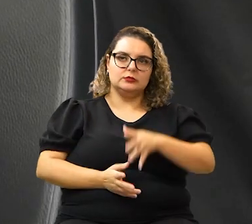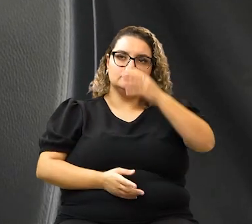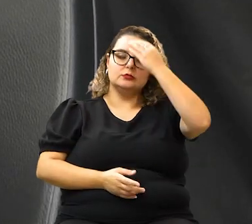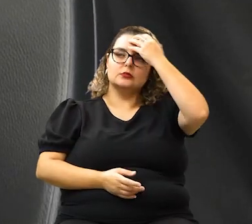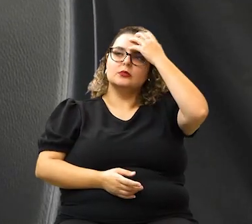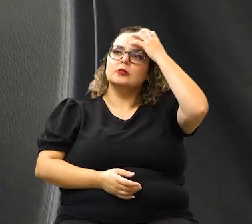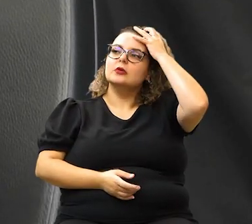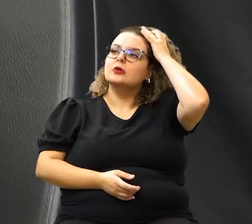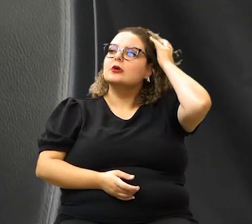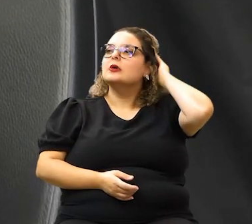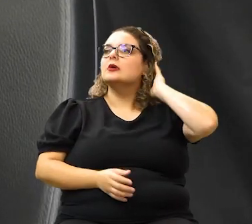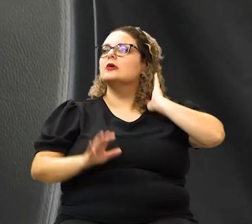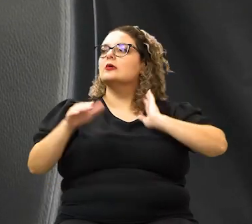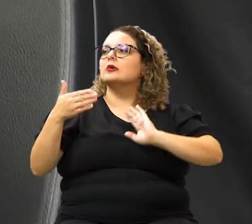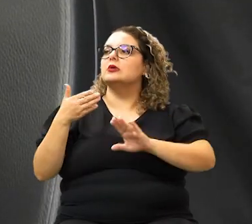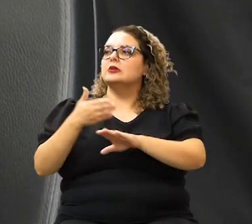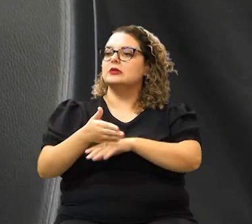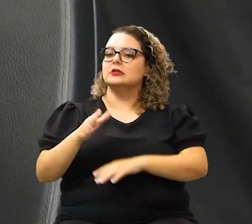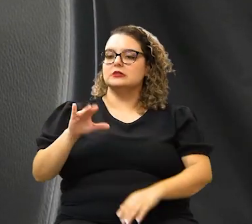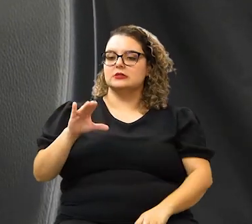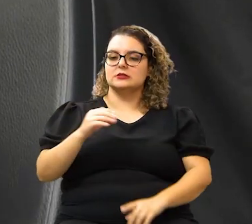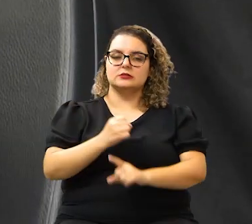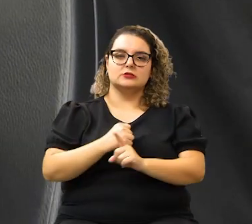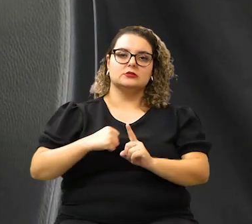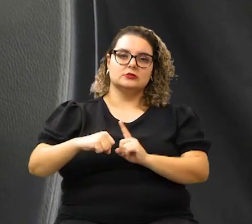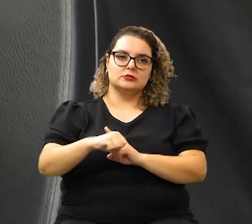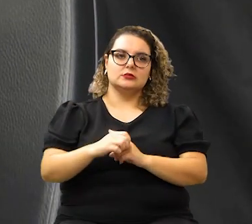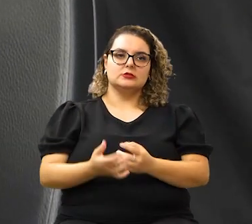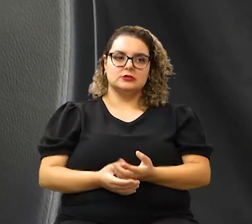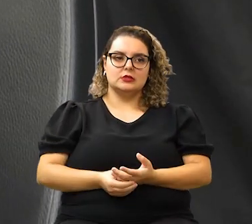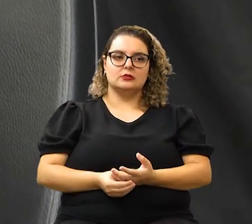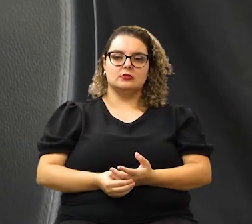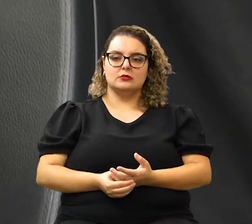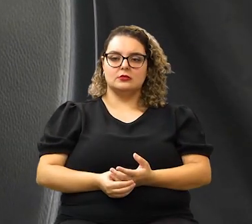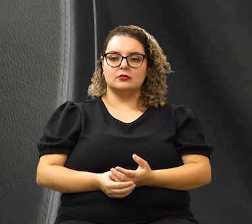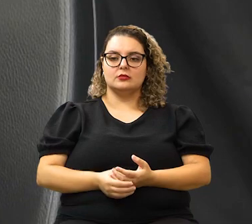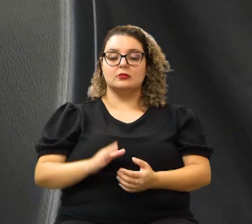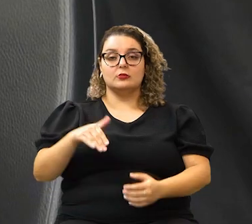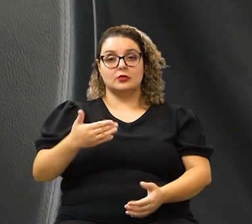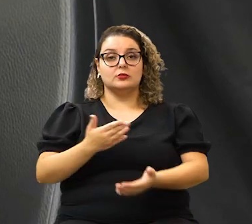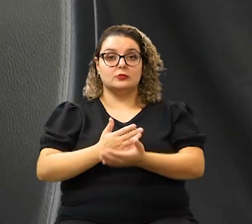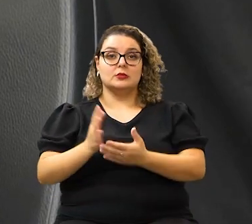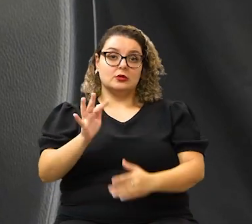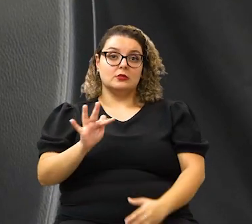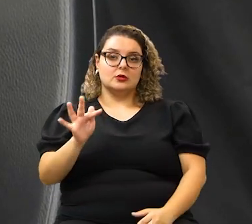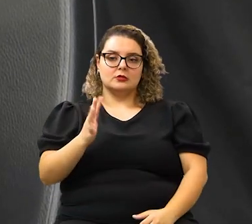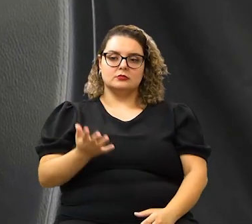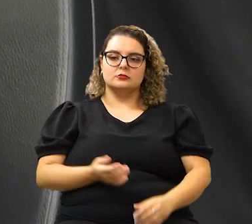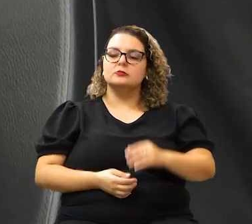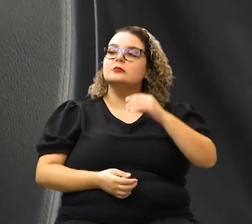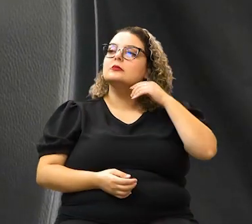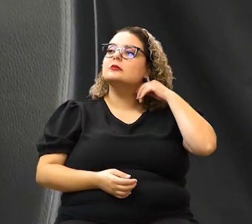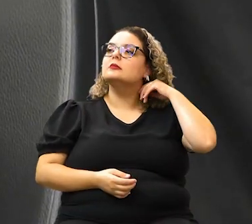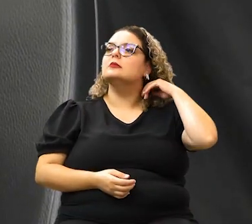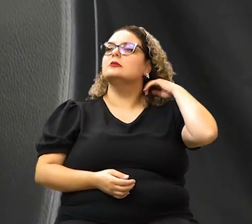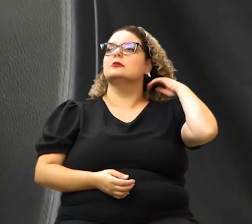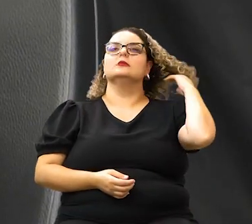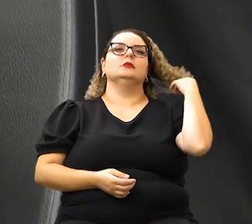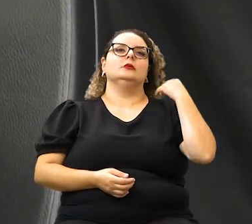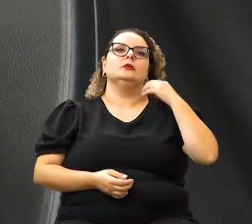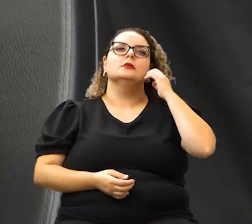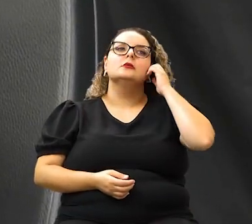ciências sociais, quando eu entrei na faculdade, eu entrei com um pouco aquele espírito